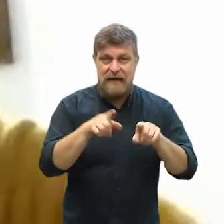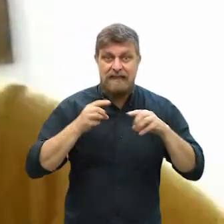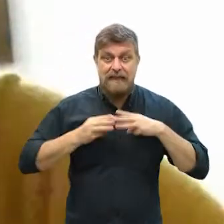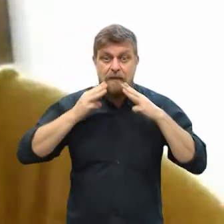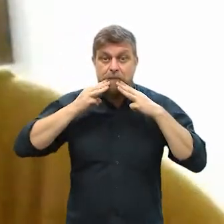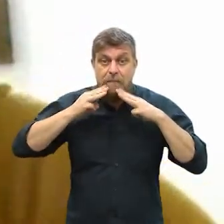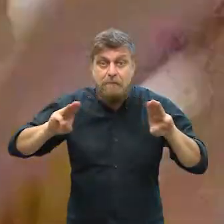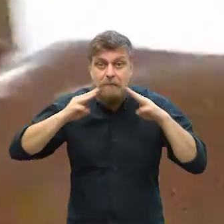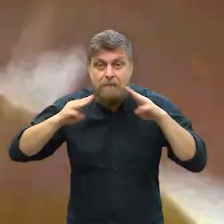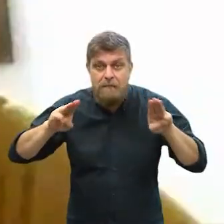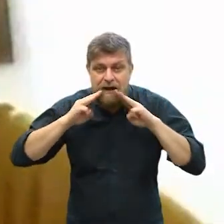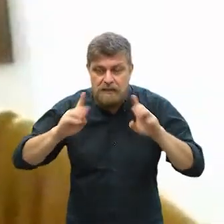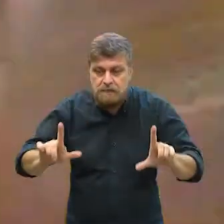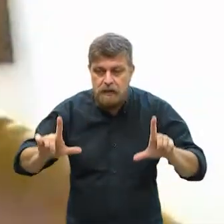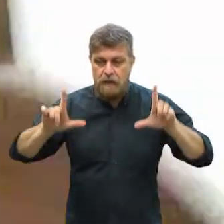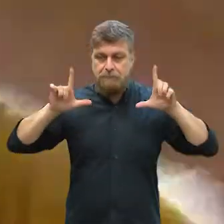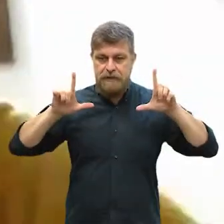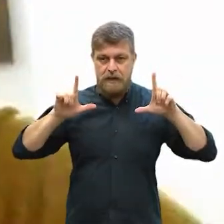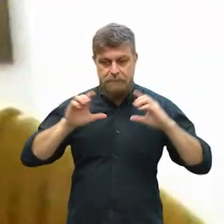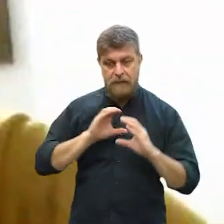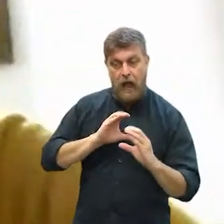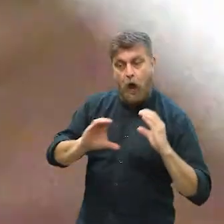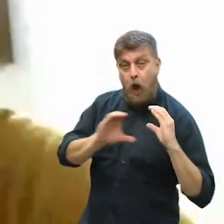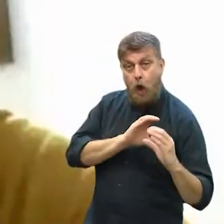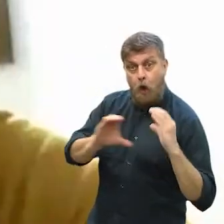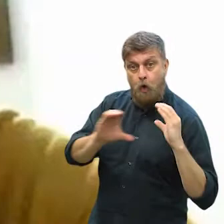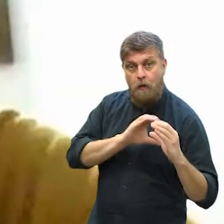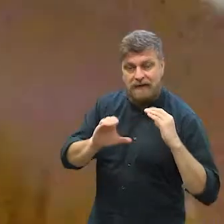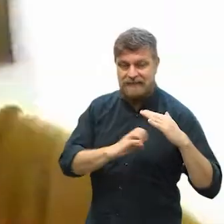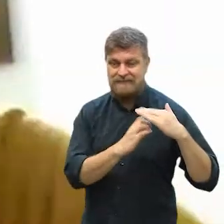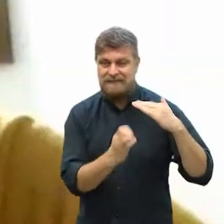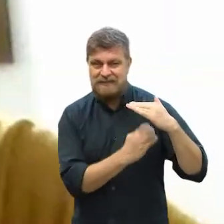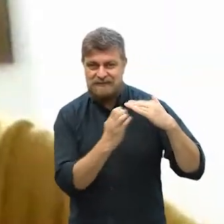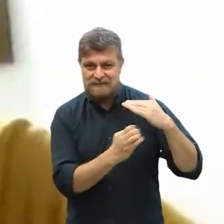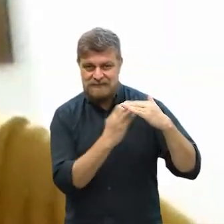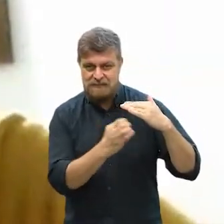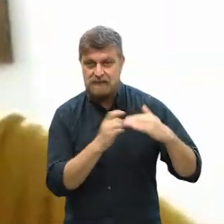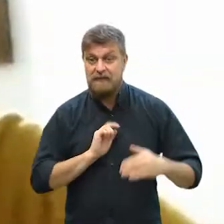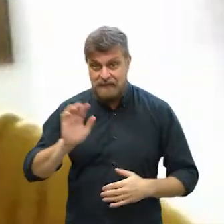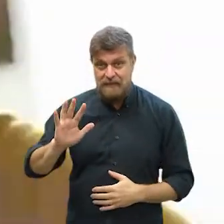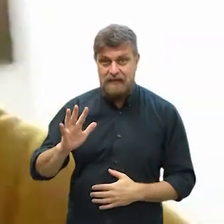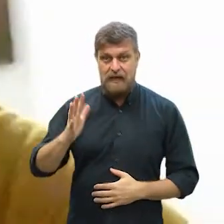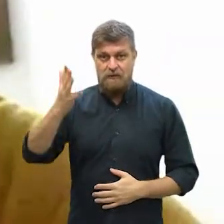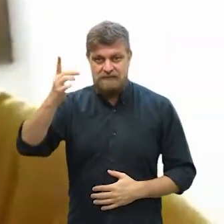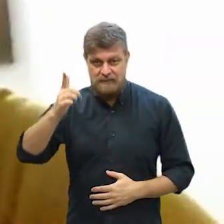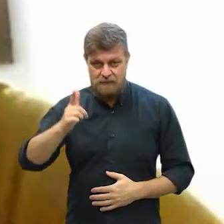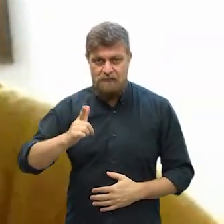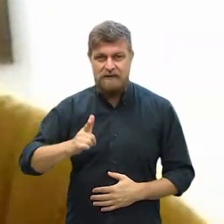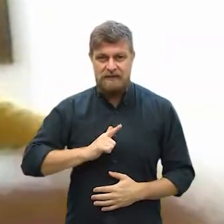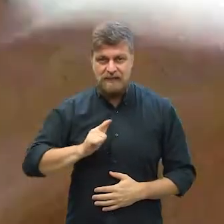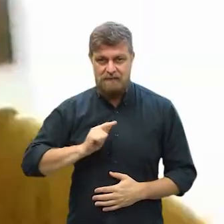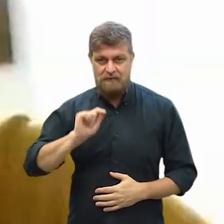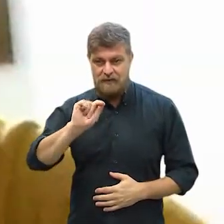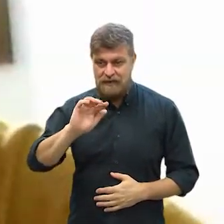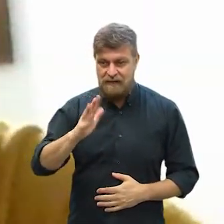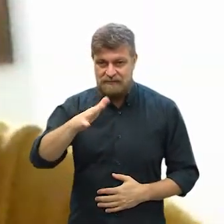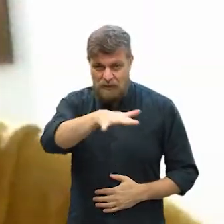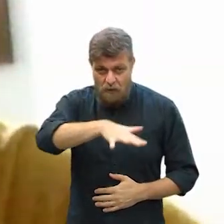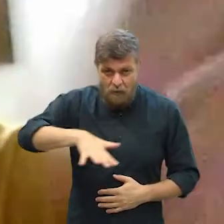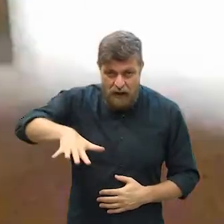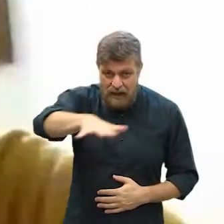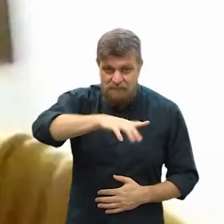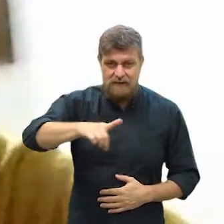muito importante para se posicionarem, para se comunicarem, e realmente foi o que aconteceu. Então, teve uma movimentação gigantesca nesse